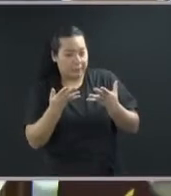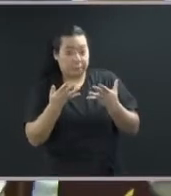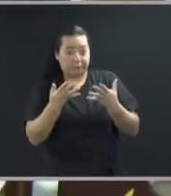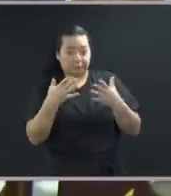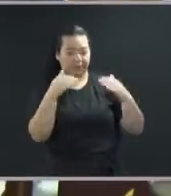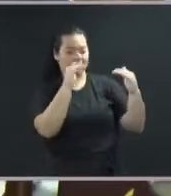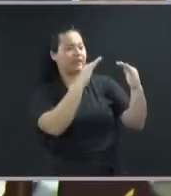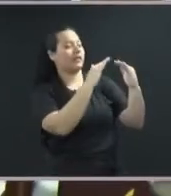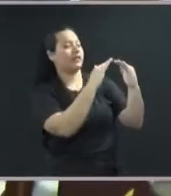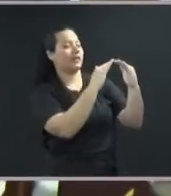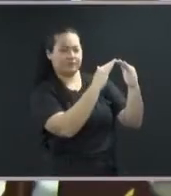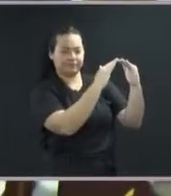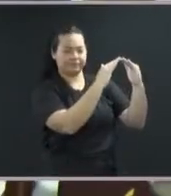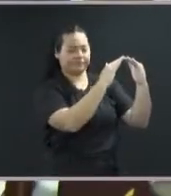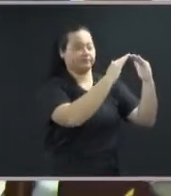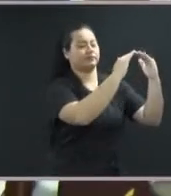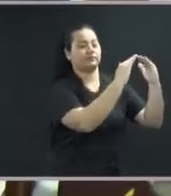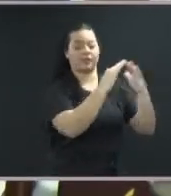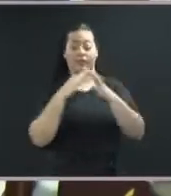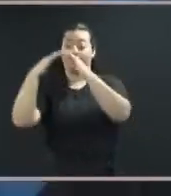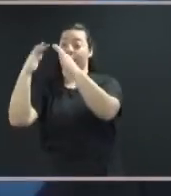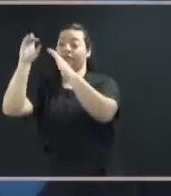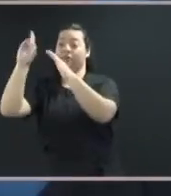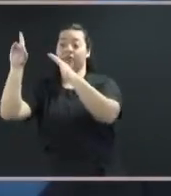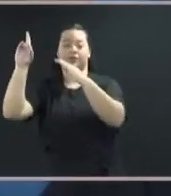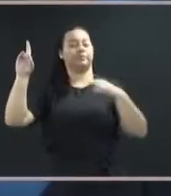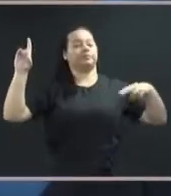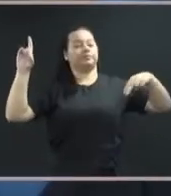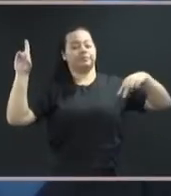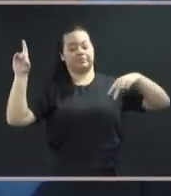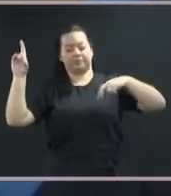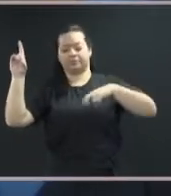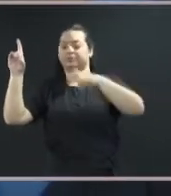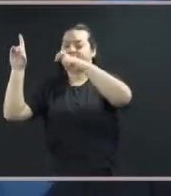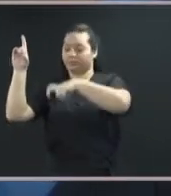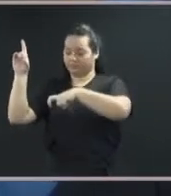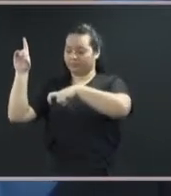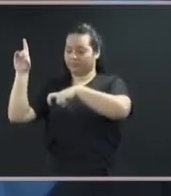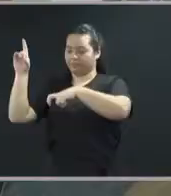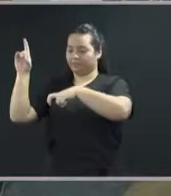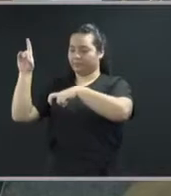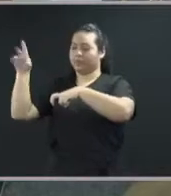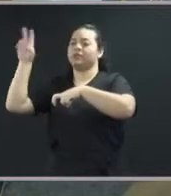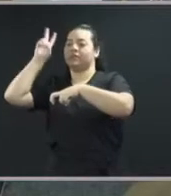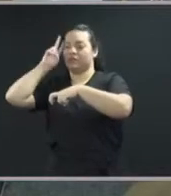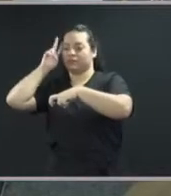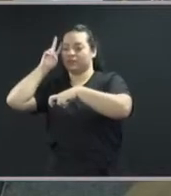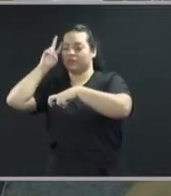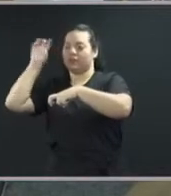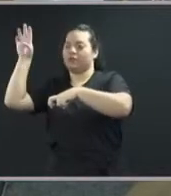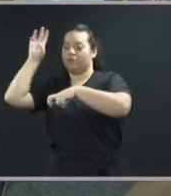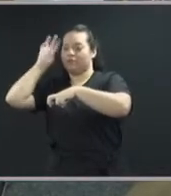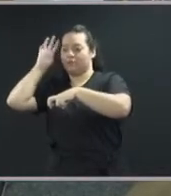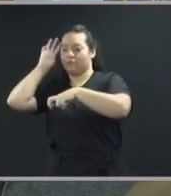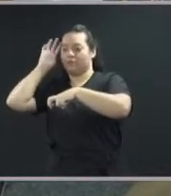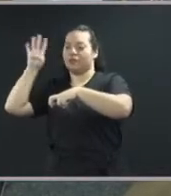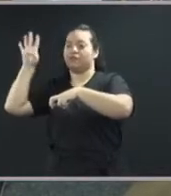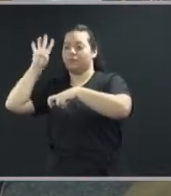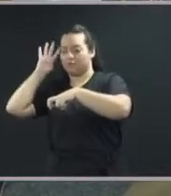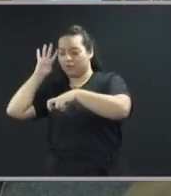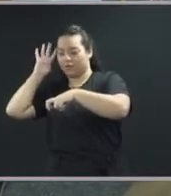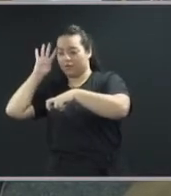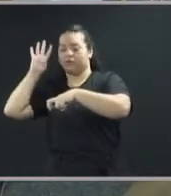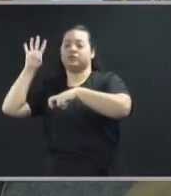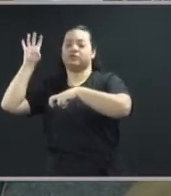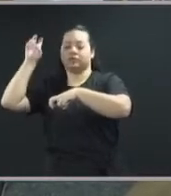segunda para a oração, na terça a gente vem para a doutrina, vamos para os pontos de pregação, e quando a gente está na oração, o